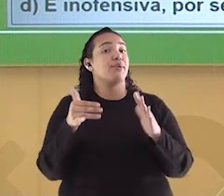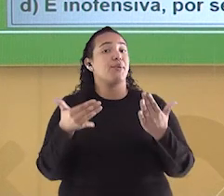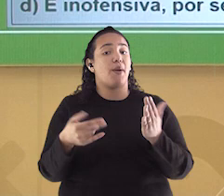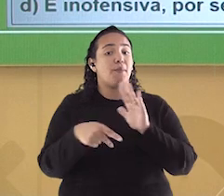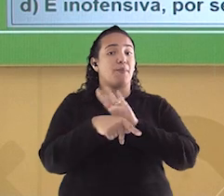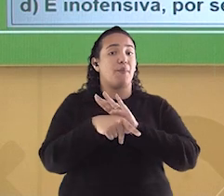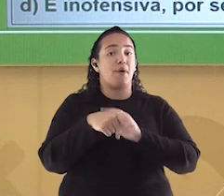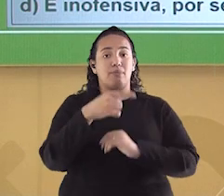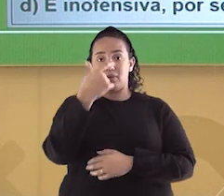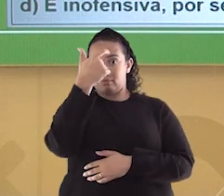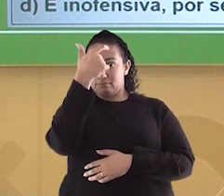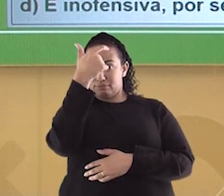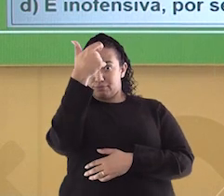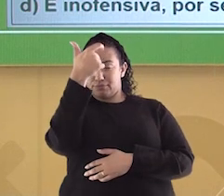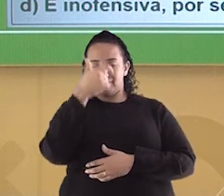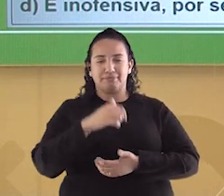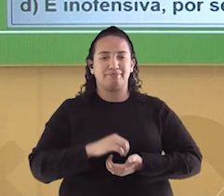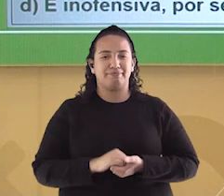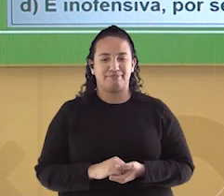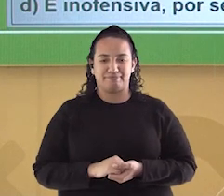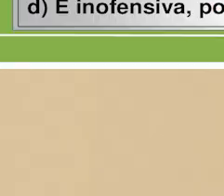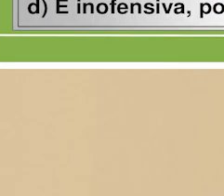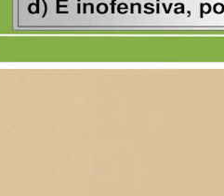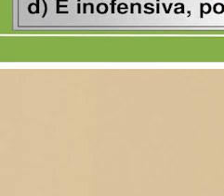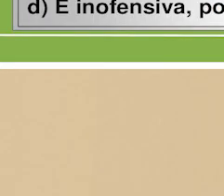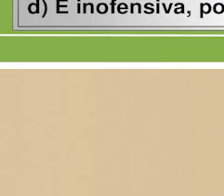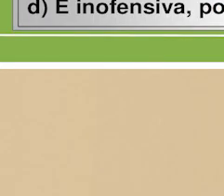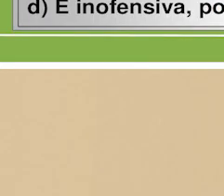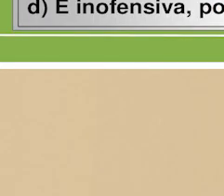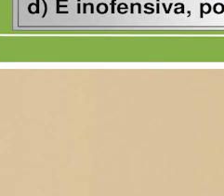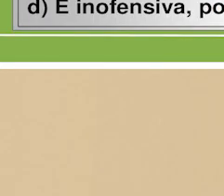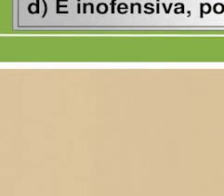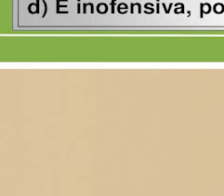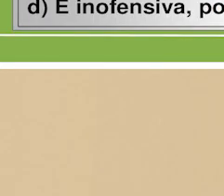emitidas no termômetro digital?